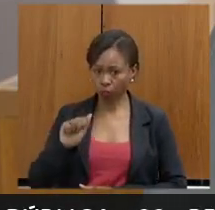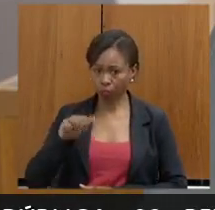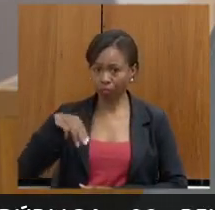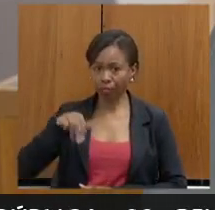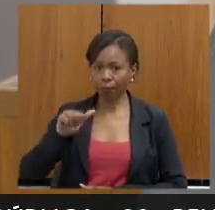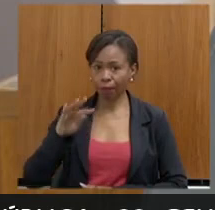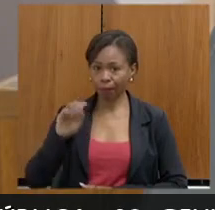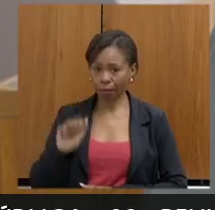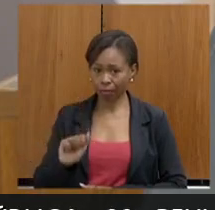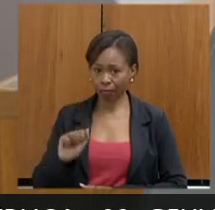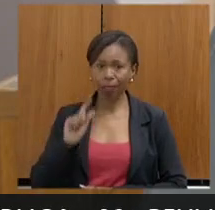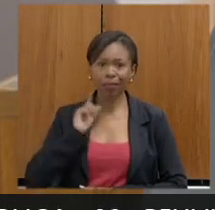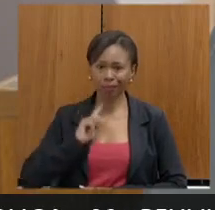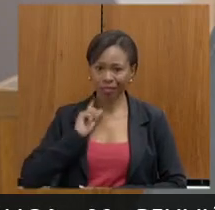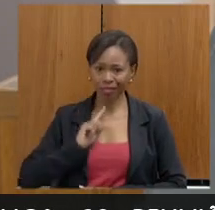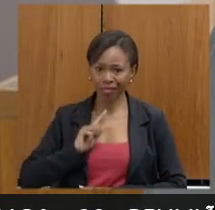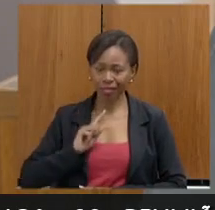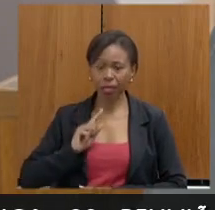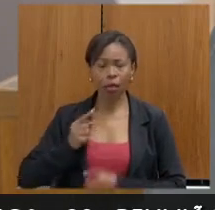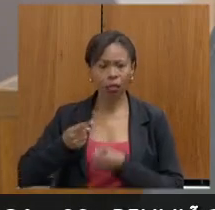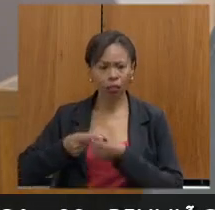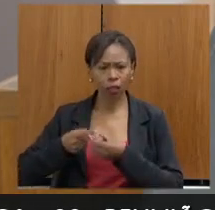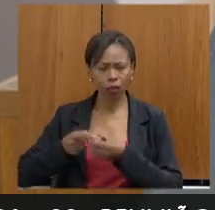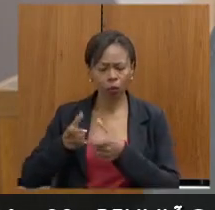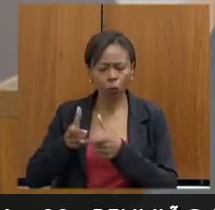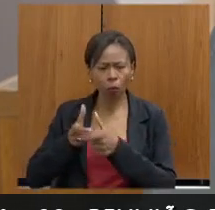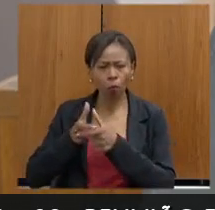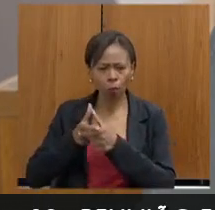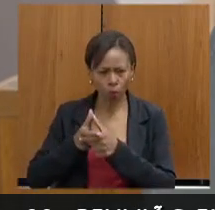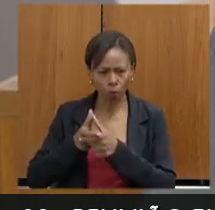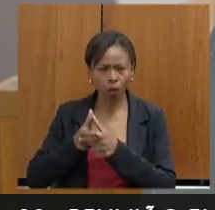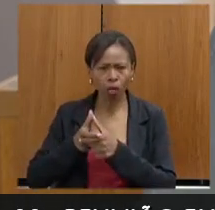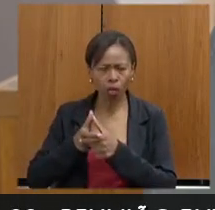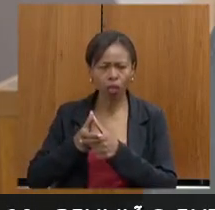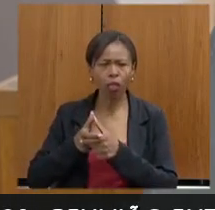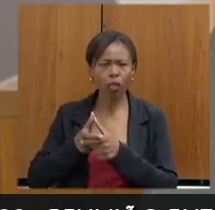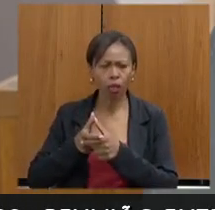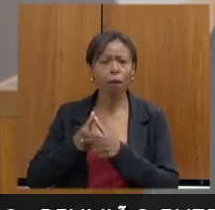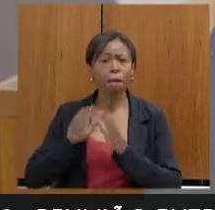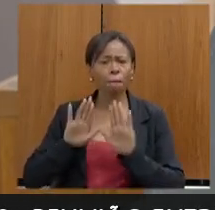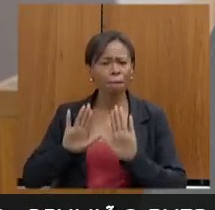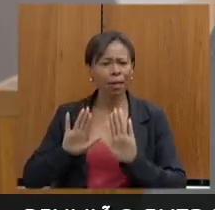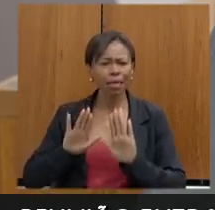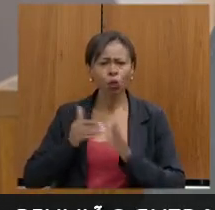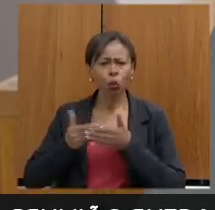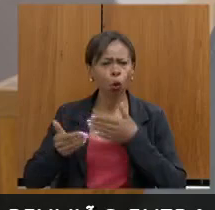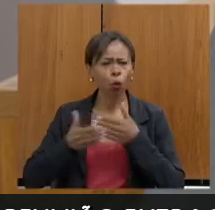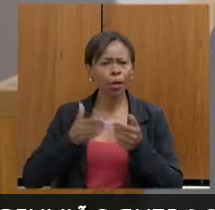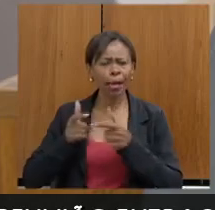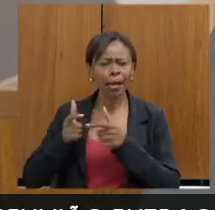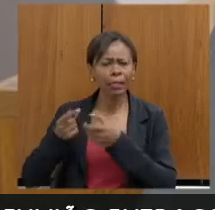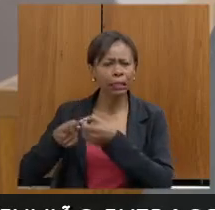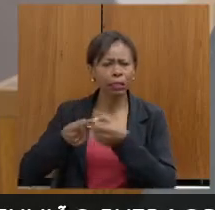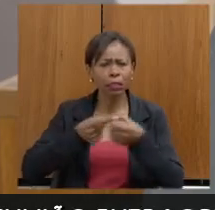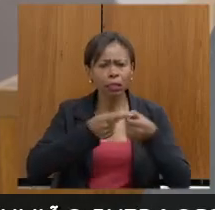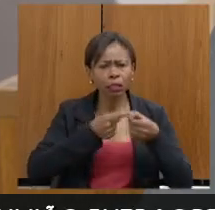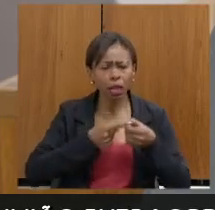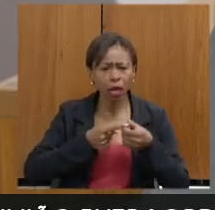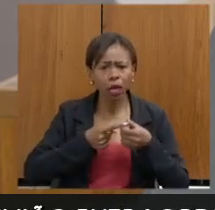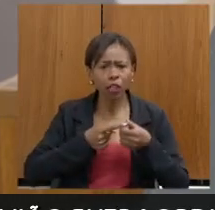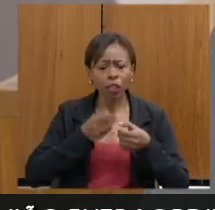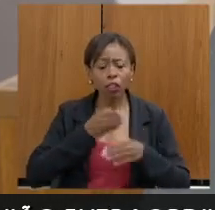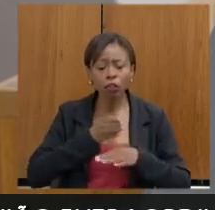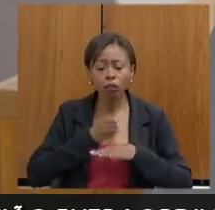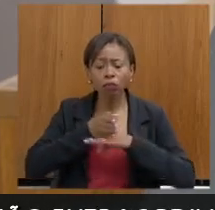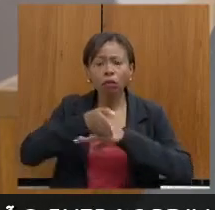menor que seja cidade aonde nós chegamos sempre somos recebidos por algum representante da Polícia